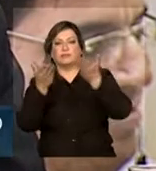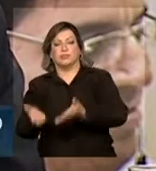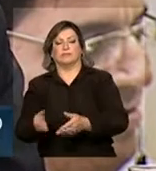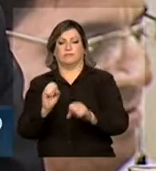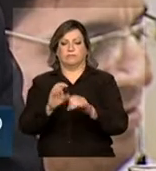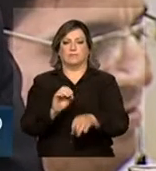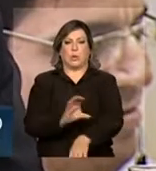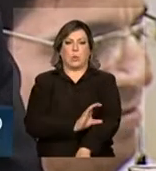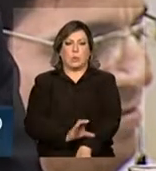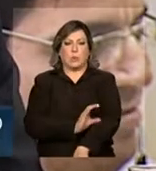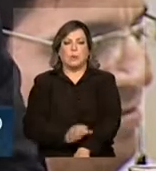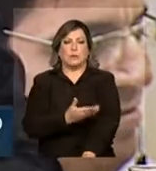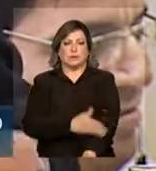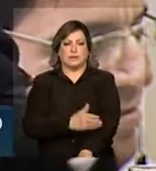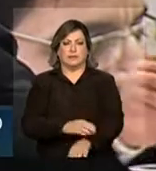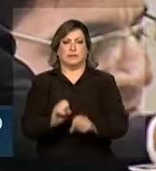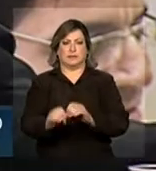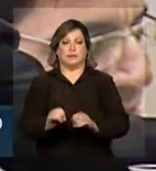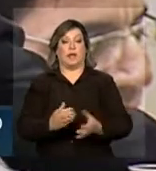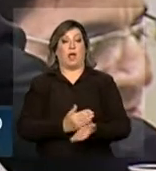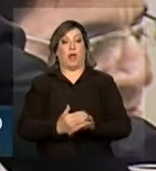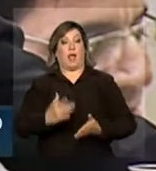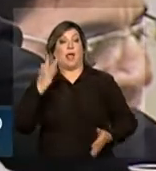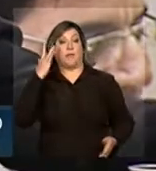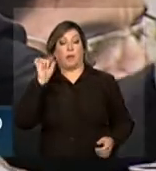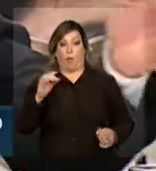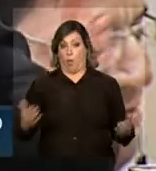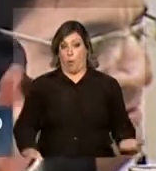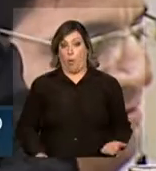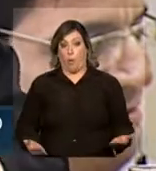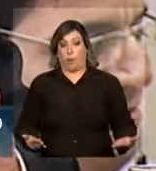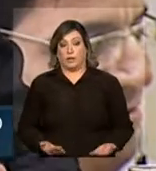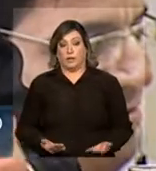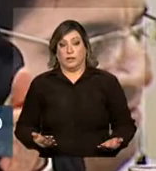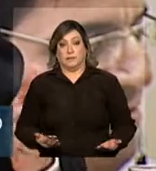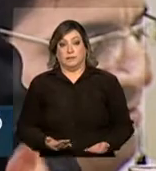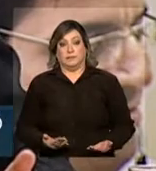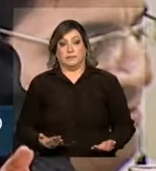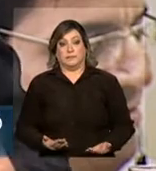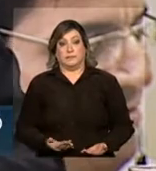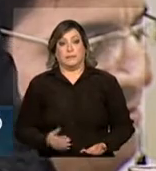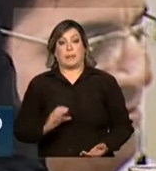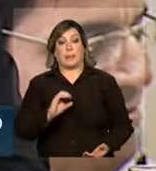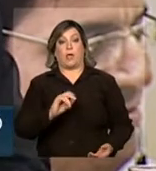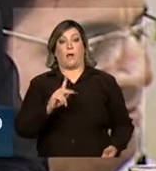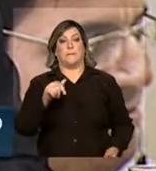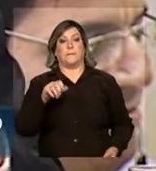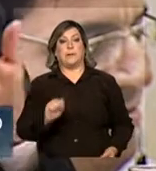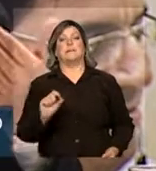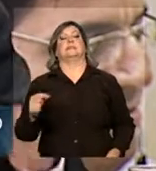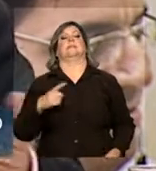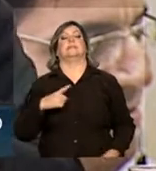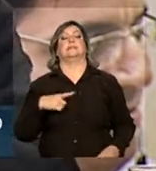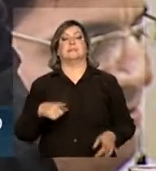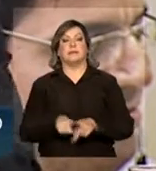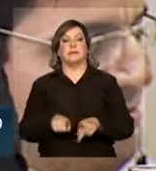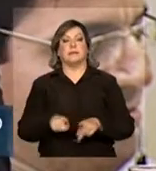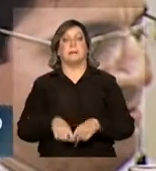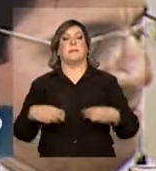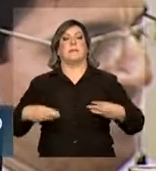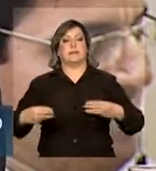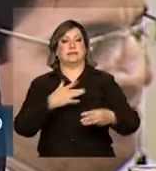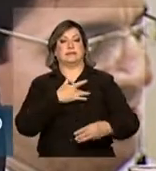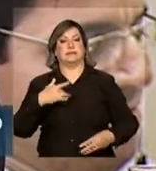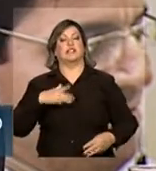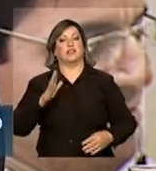cooperação internacional a partir de amanhã né hoje e a a opas Ministério da Saúde já se desloca